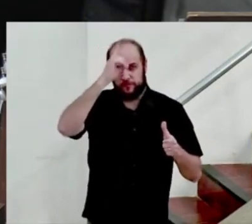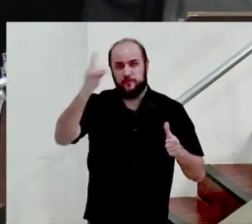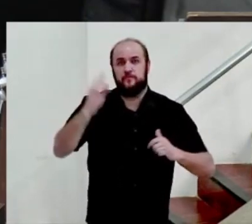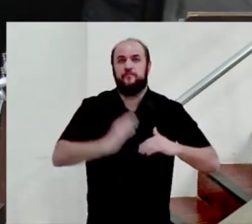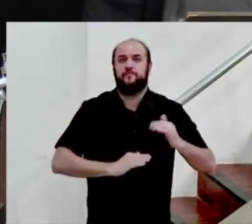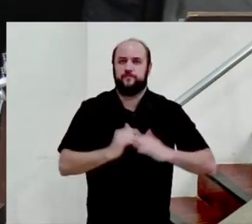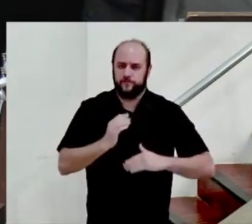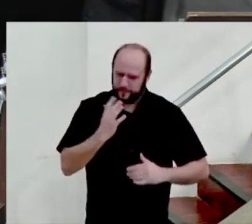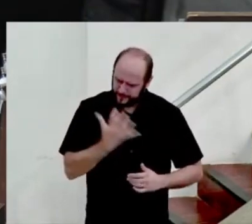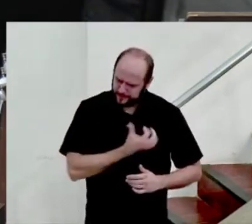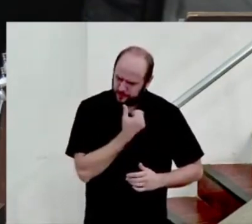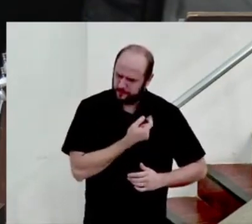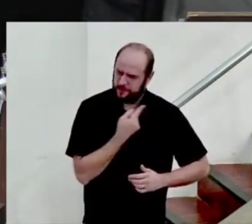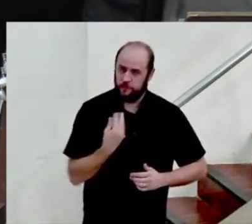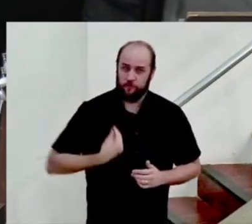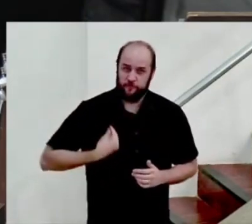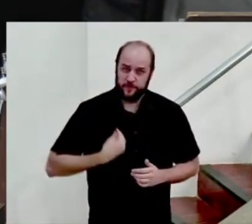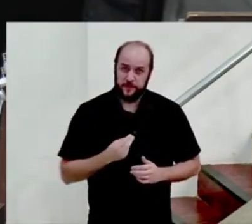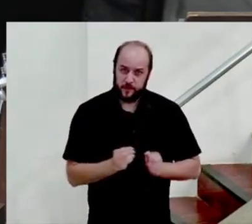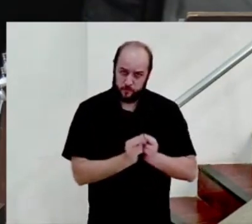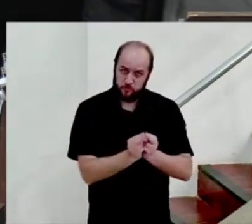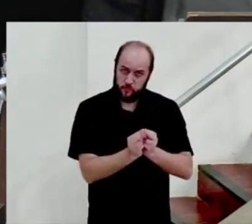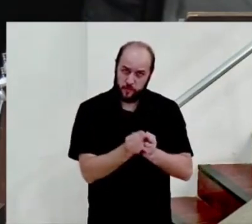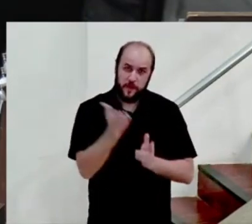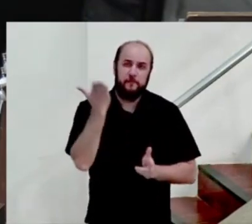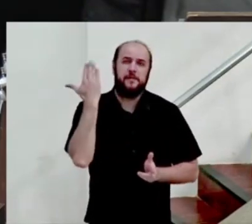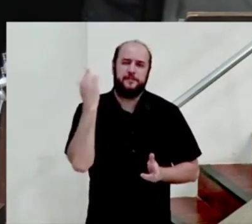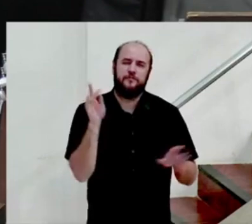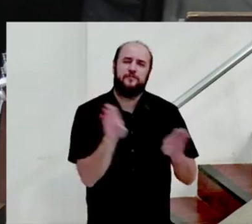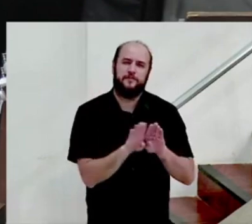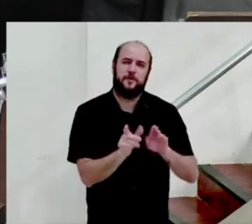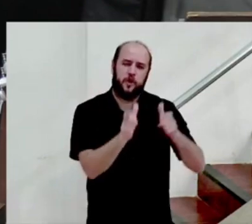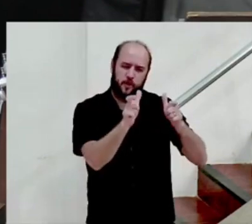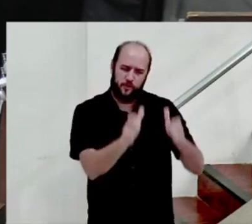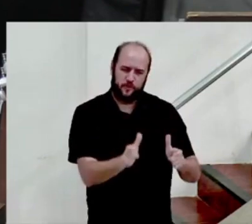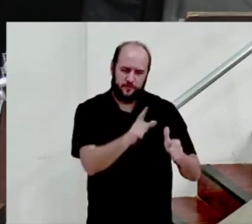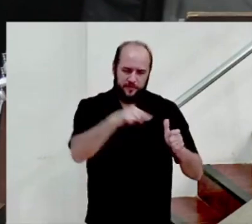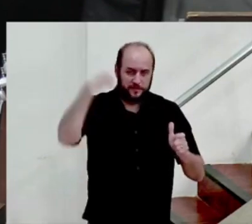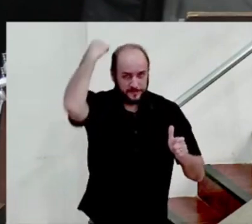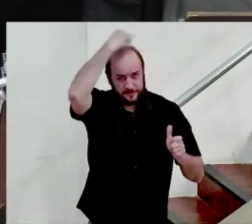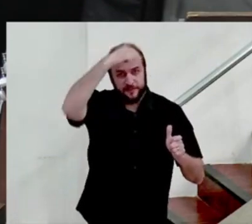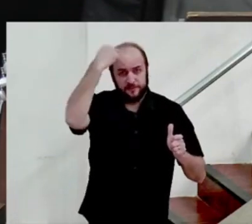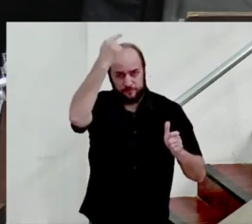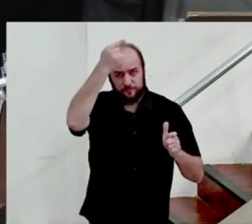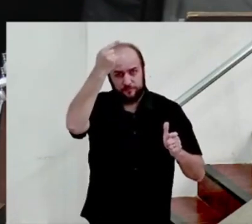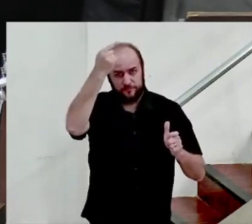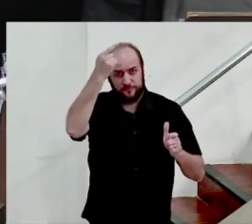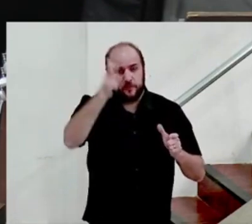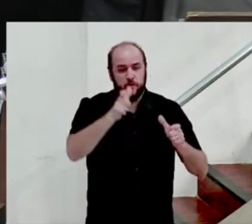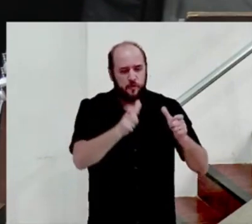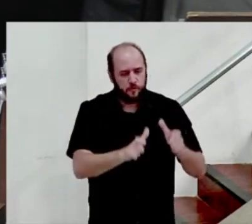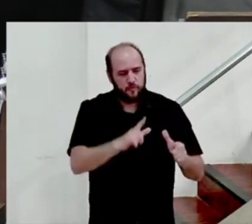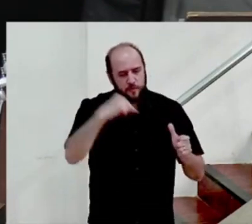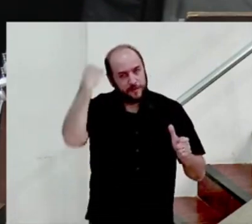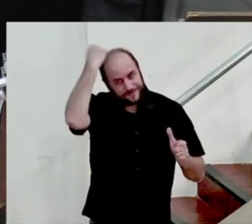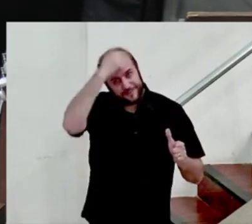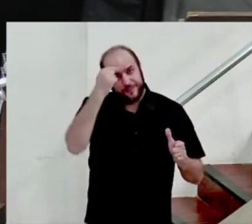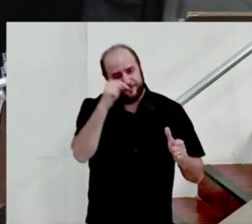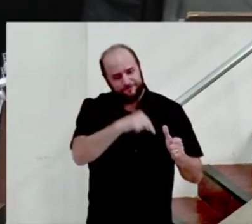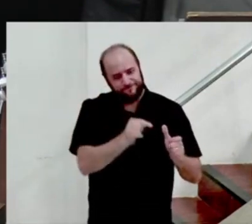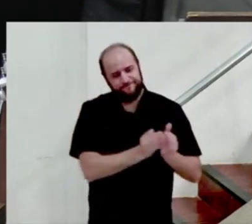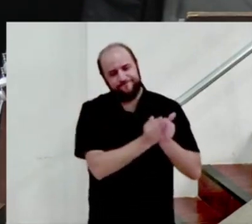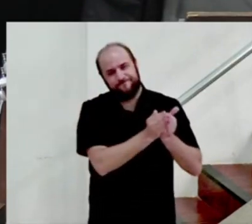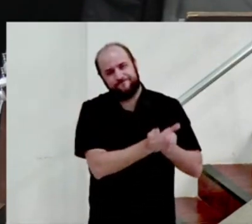salvação da vida de Noé naqueles tempos também seria por meio de um santuário. Esse santuário seria a